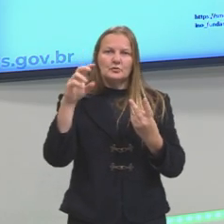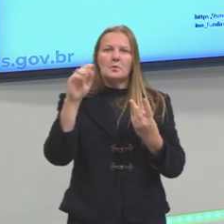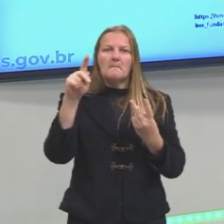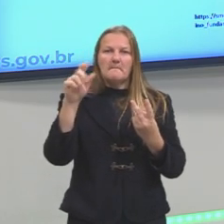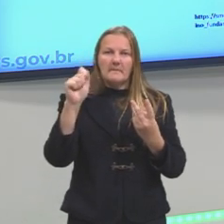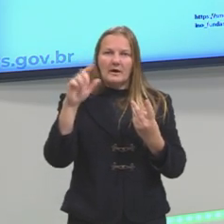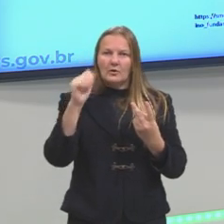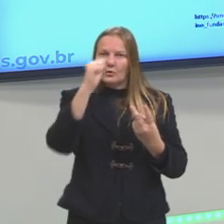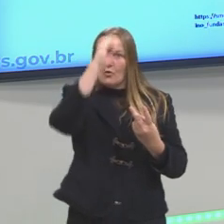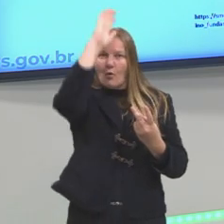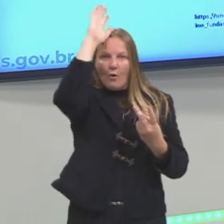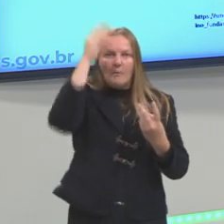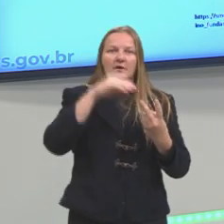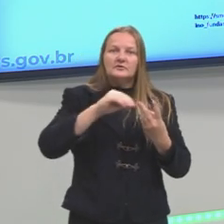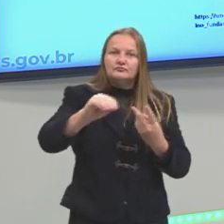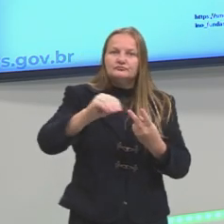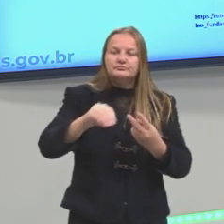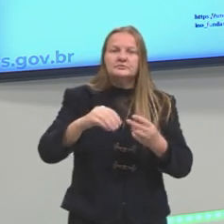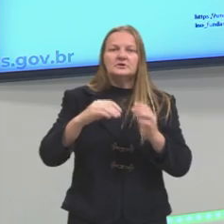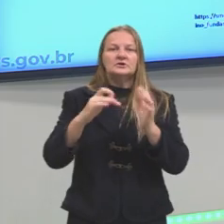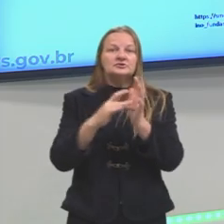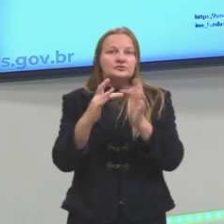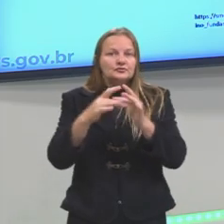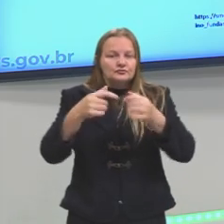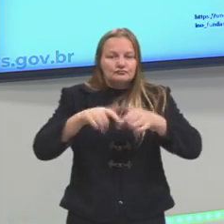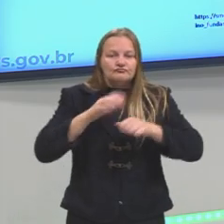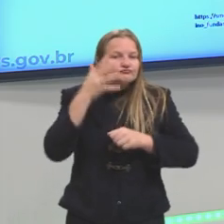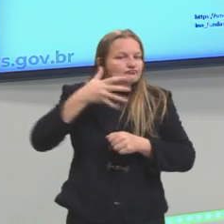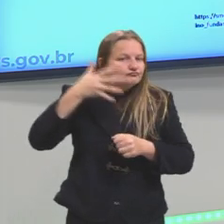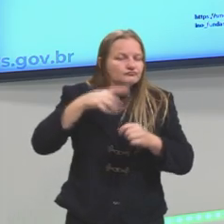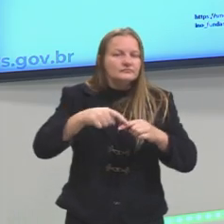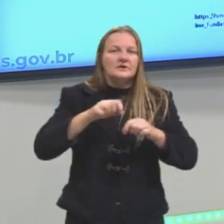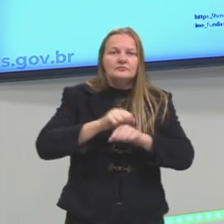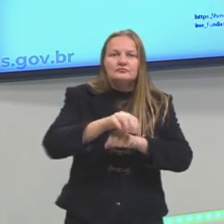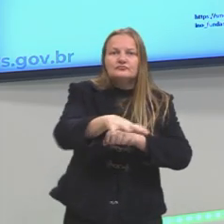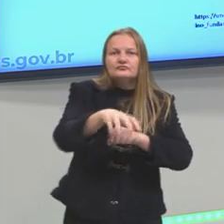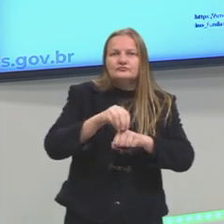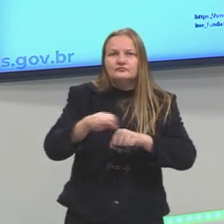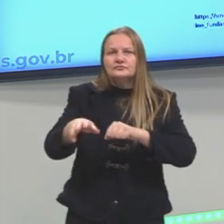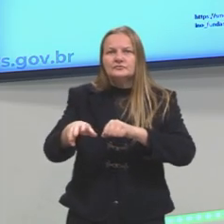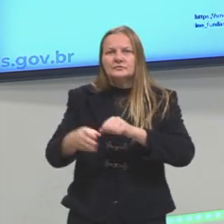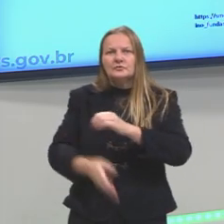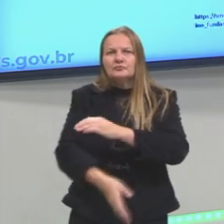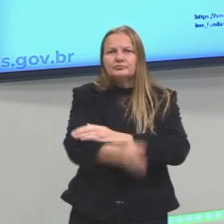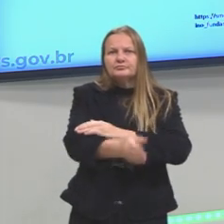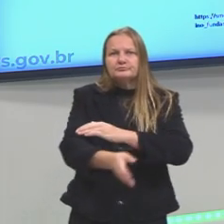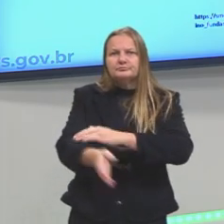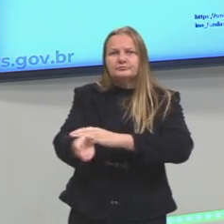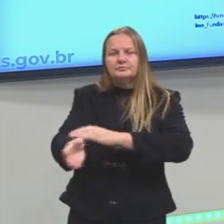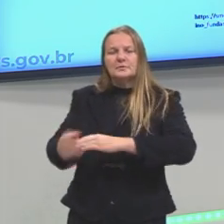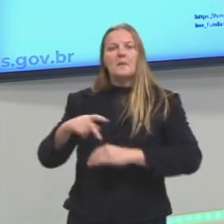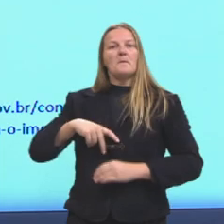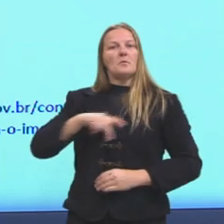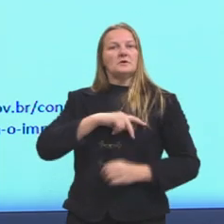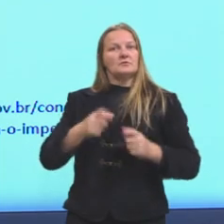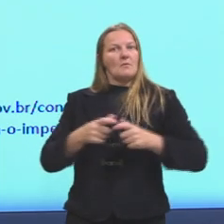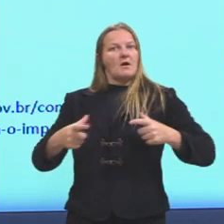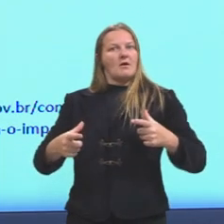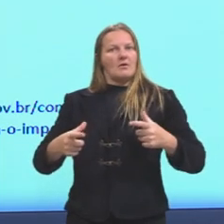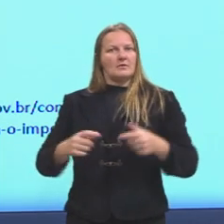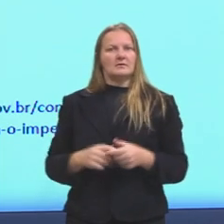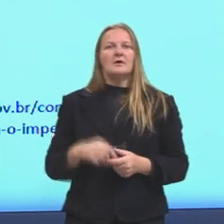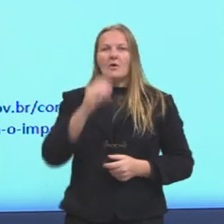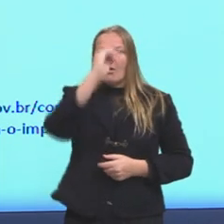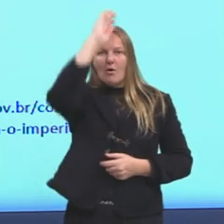Roma ele se deslocam da região de Jesus pregava até porque ele se deslocam para regiões com maior população por isso